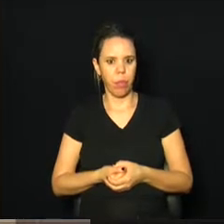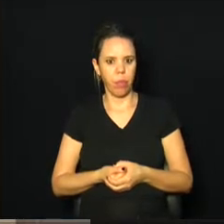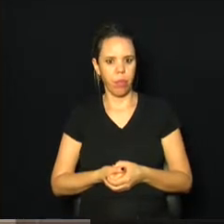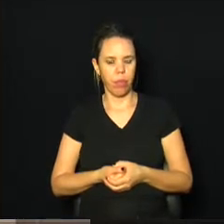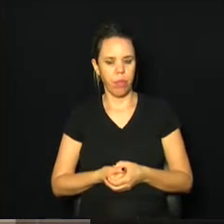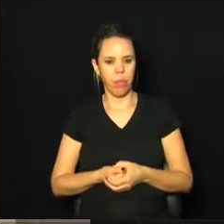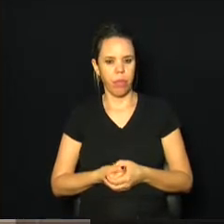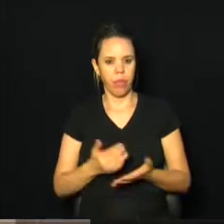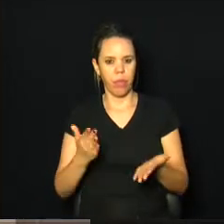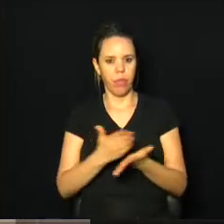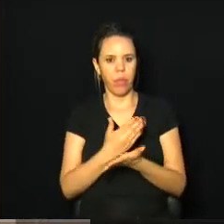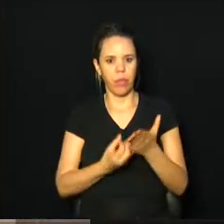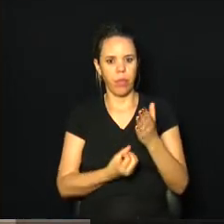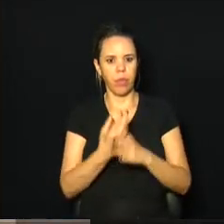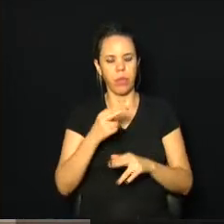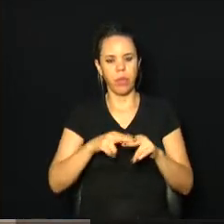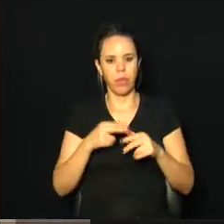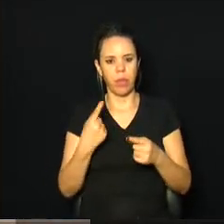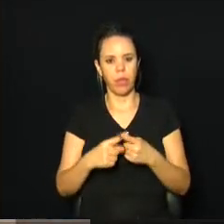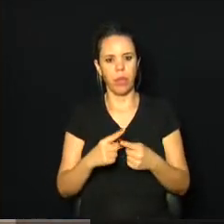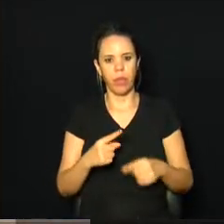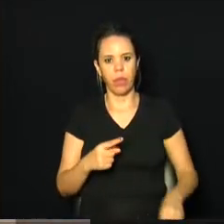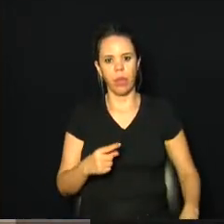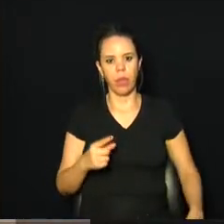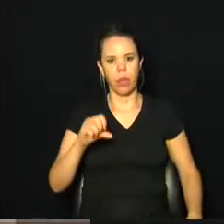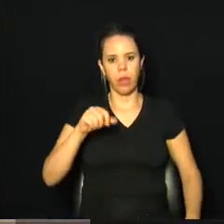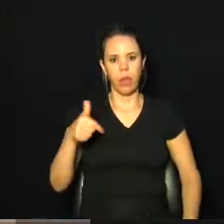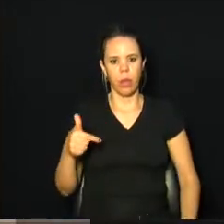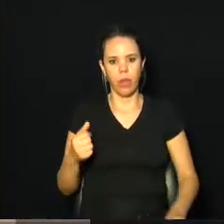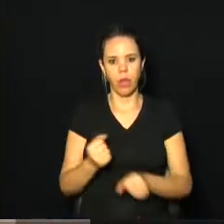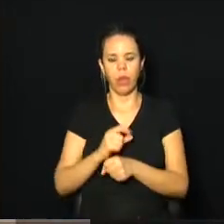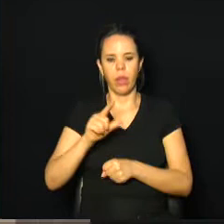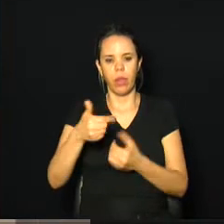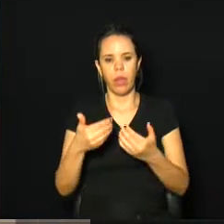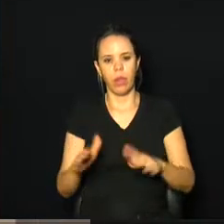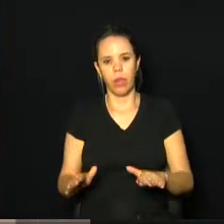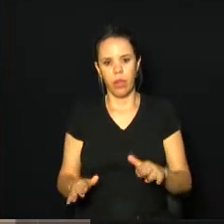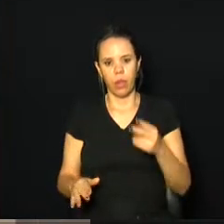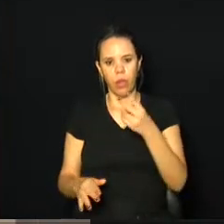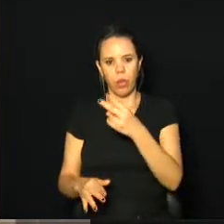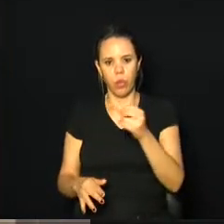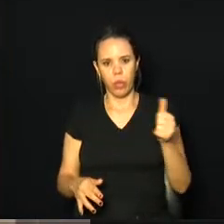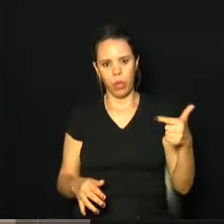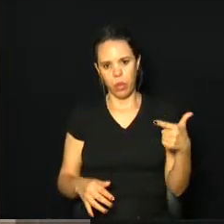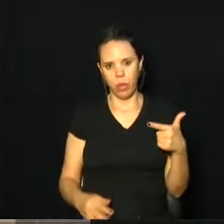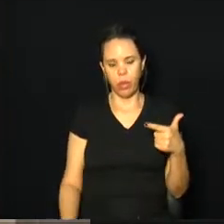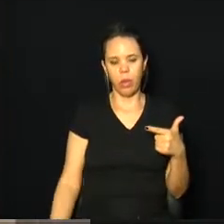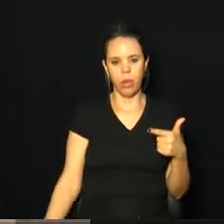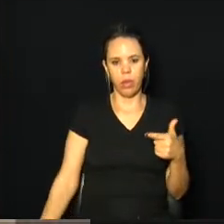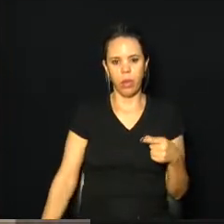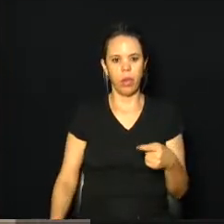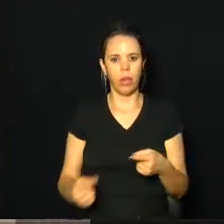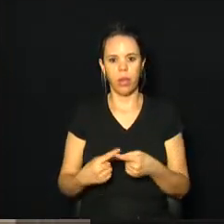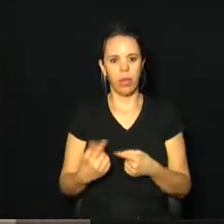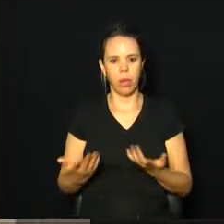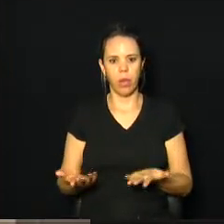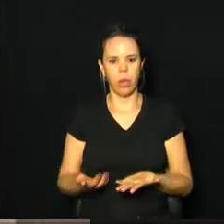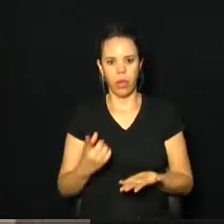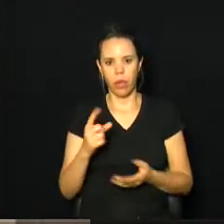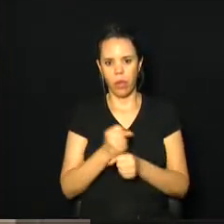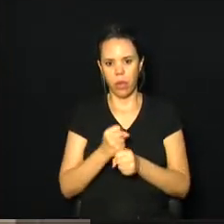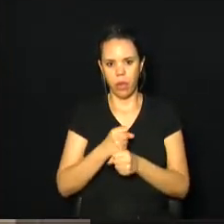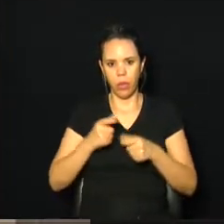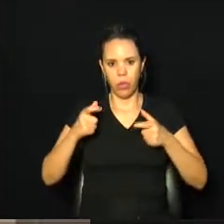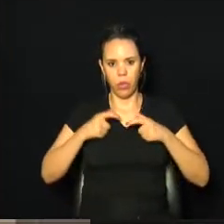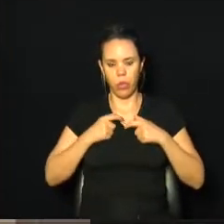o livro surgiu porque depois de 92, esse livro eu lancei em 2002, aí... seriam 10 anos da